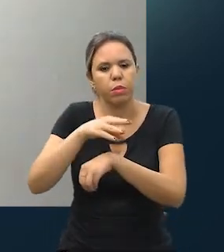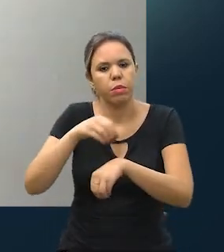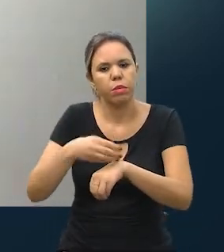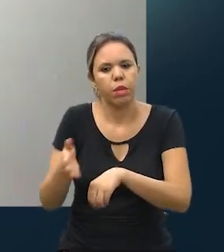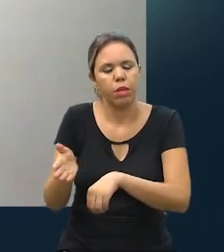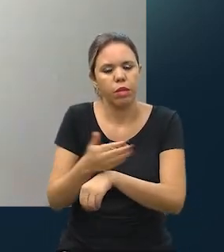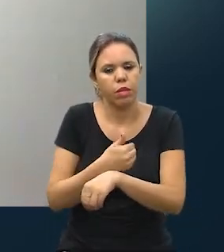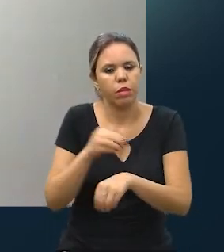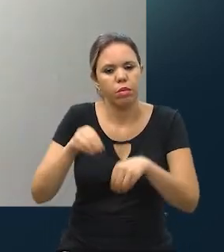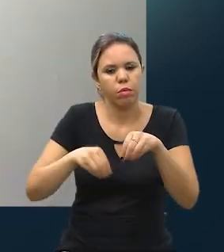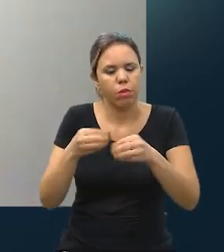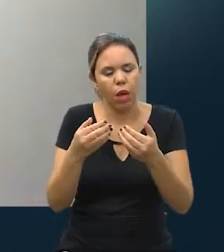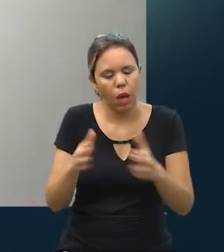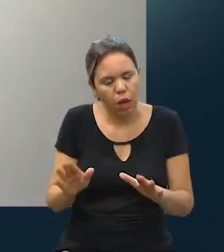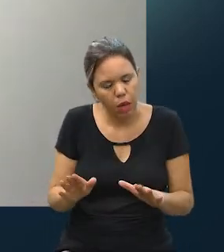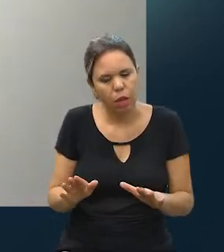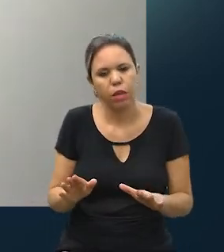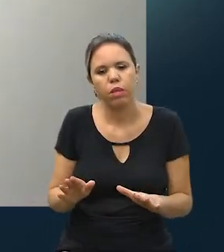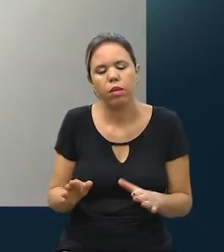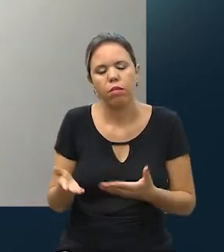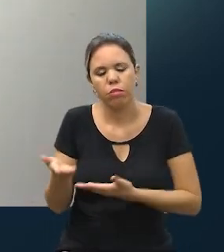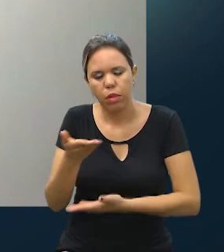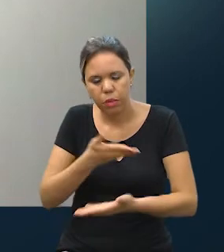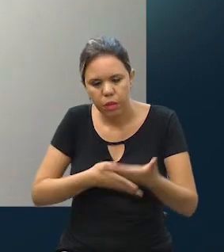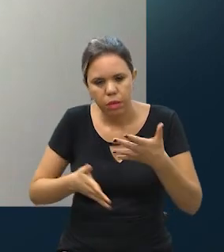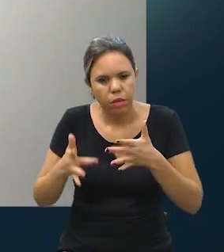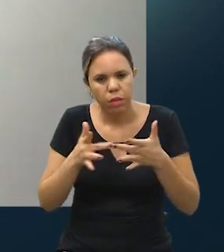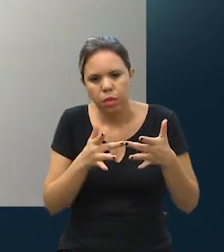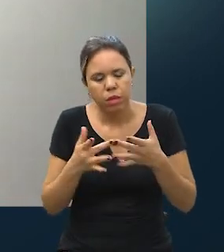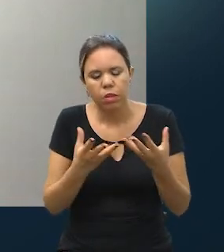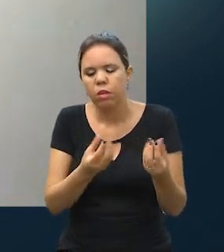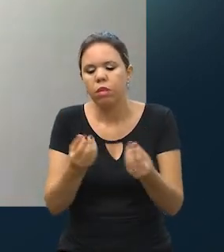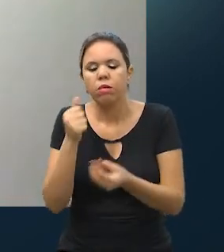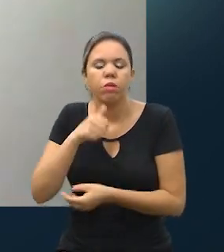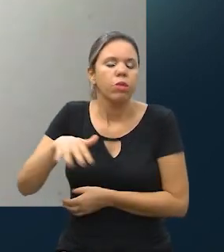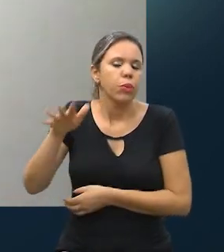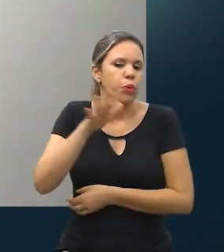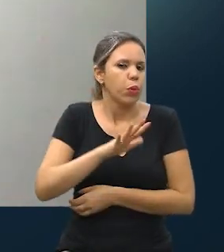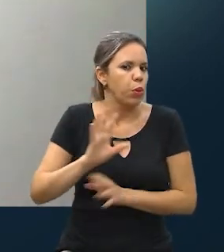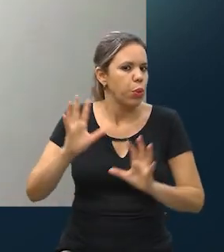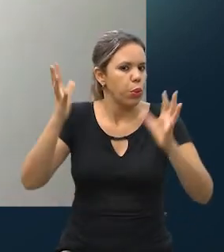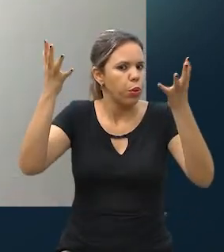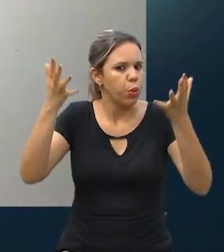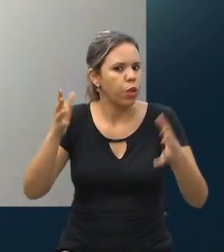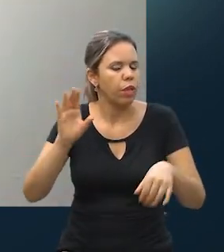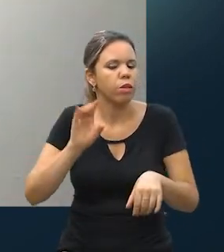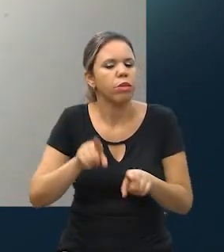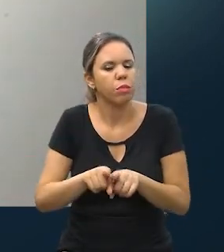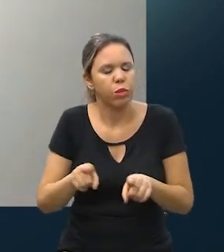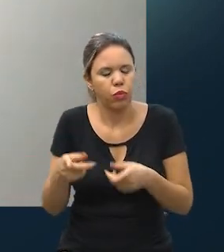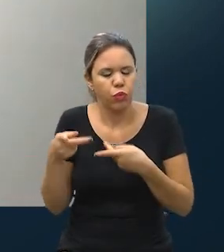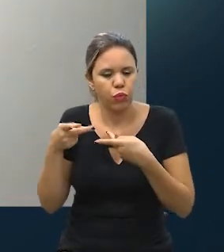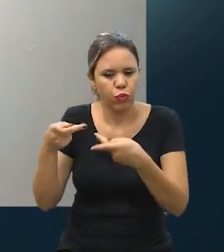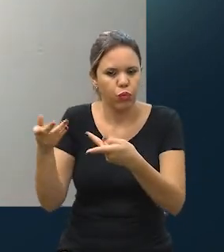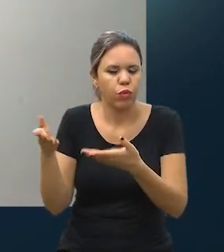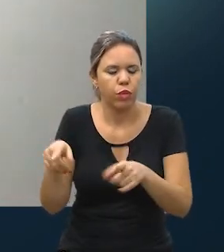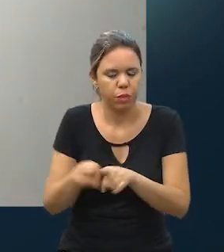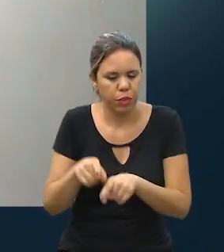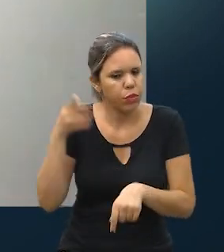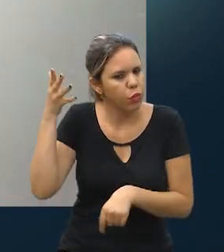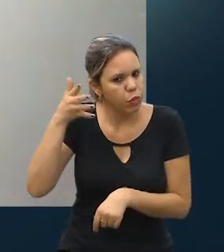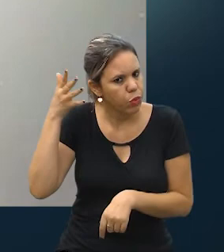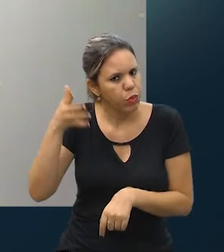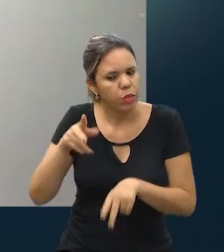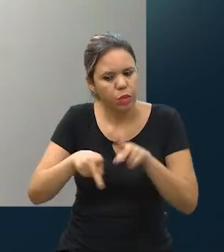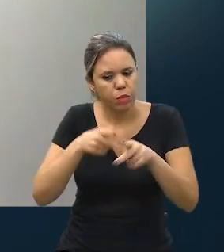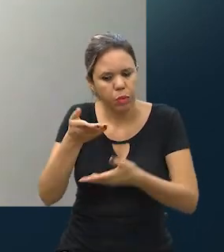gente montar isso aí, a gente foi se relacionar com muitas mulheres no evento e fomos chamados para dar palestras também. Então, o